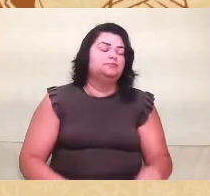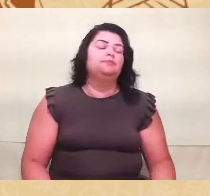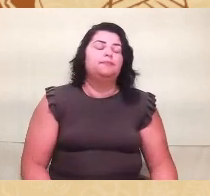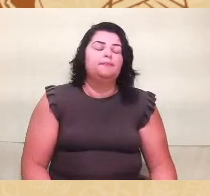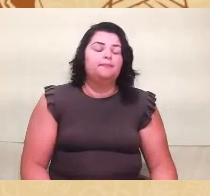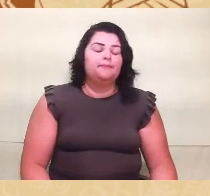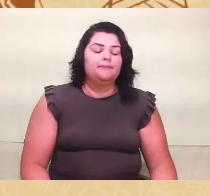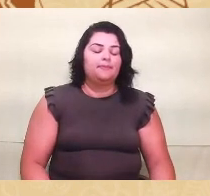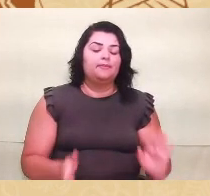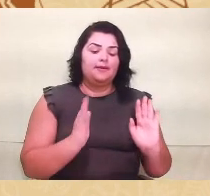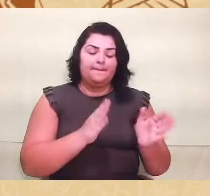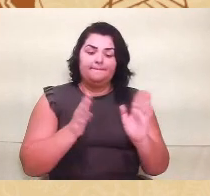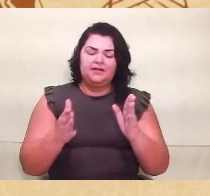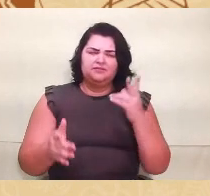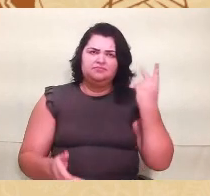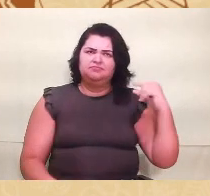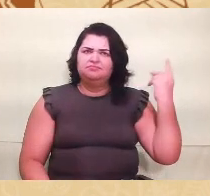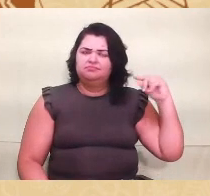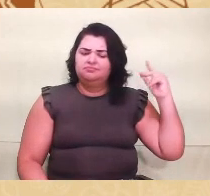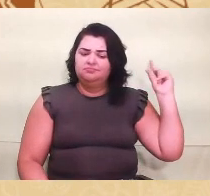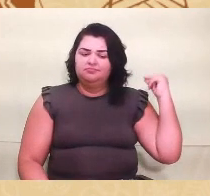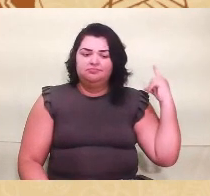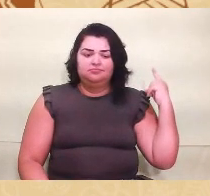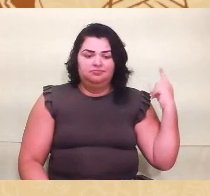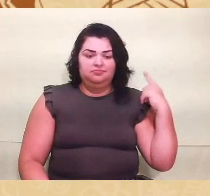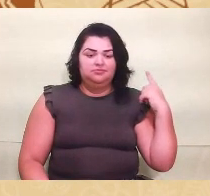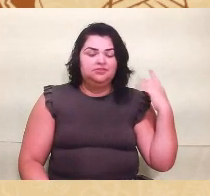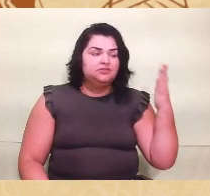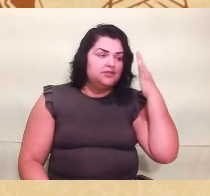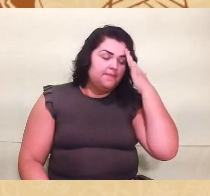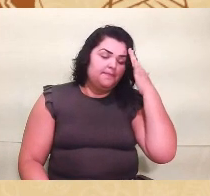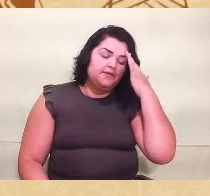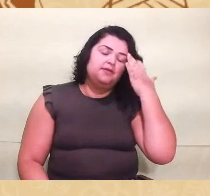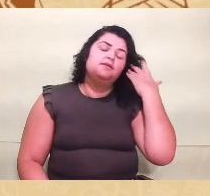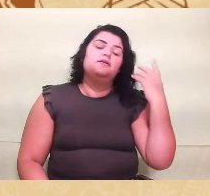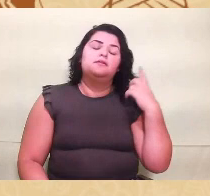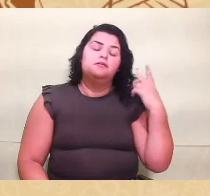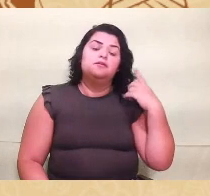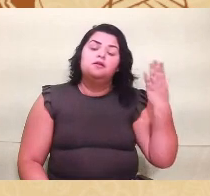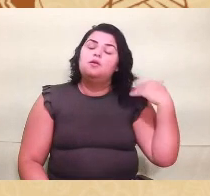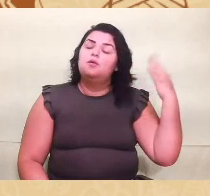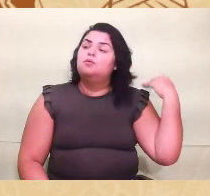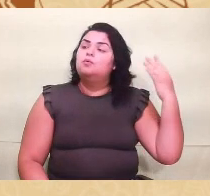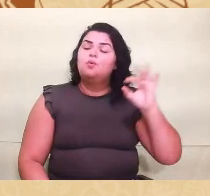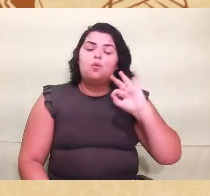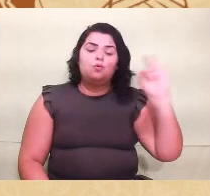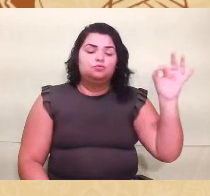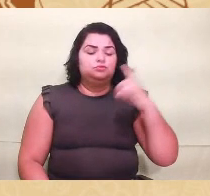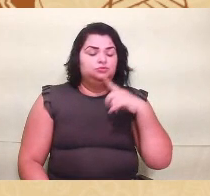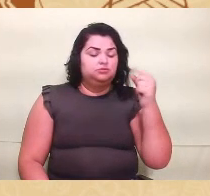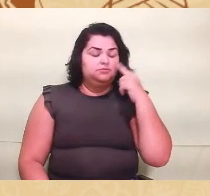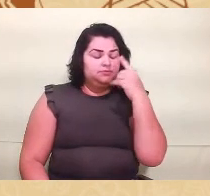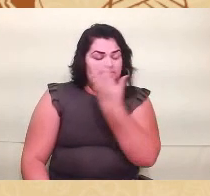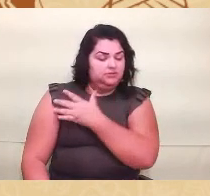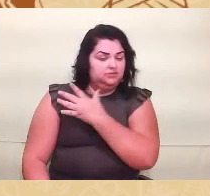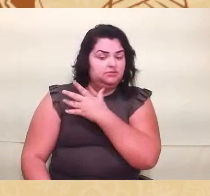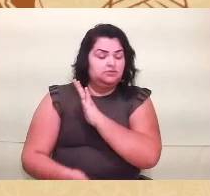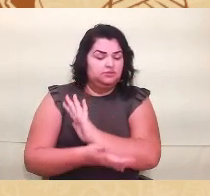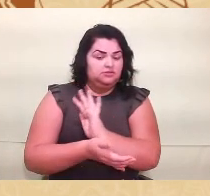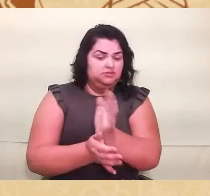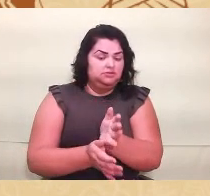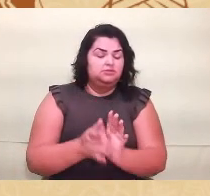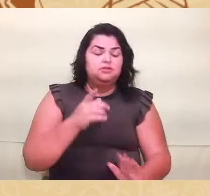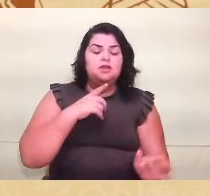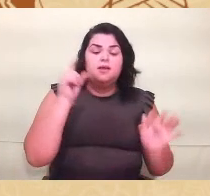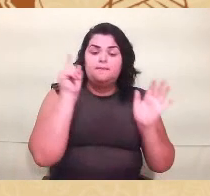longe, com certeza. E para saber como que são esses passos vêm de longe, entender um pouquinho desse racismo, eu jogo uma